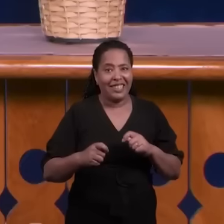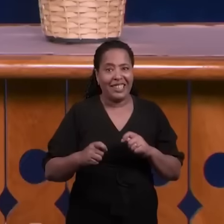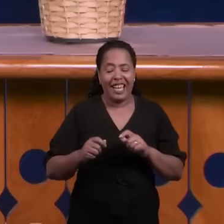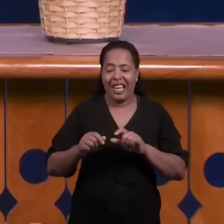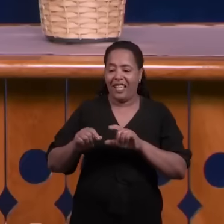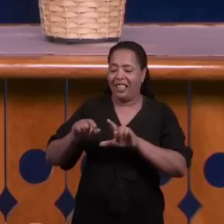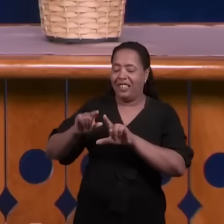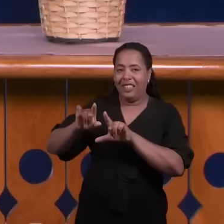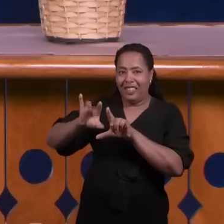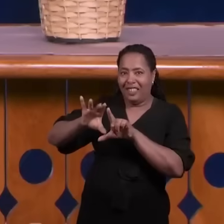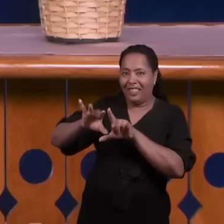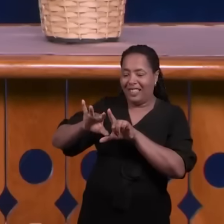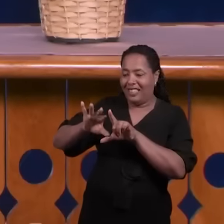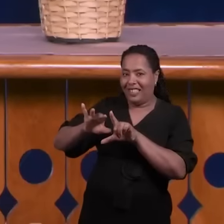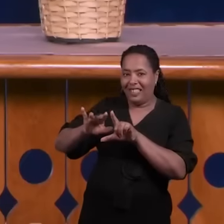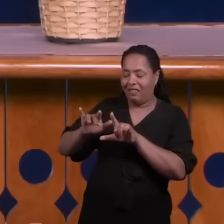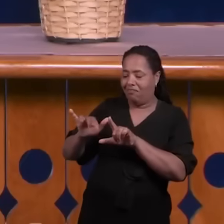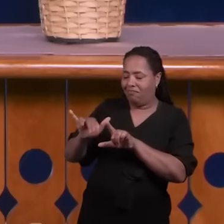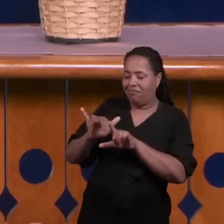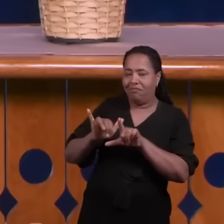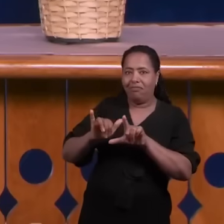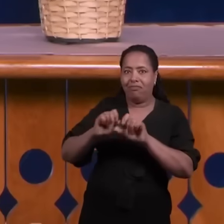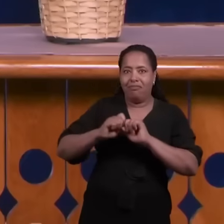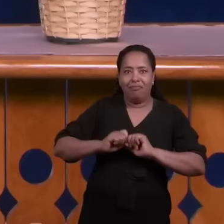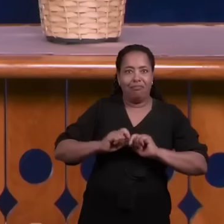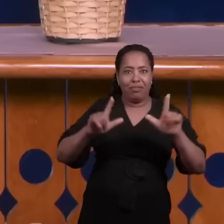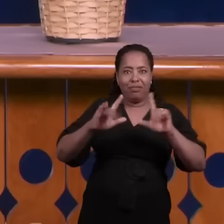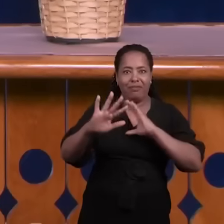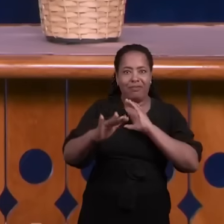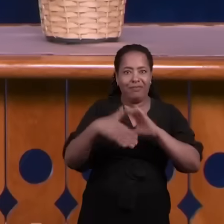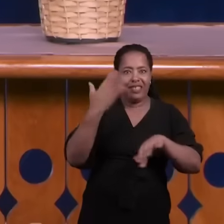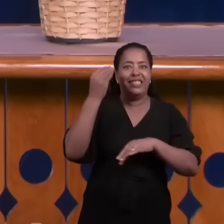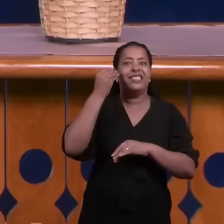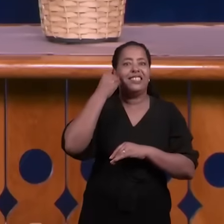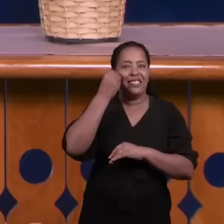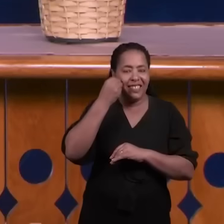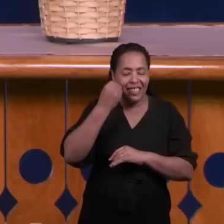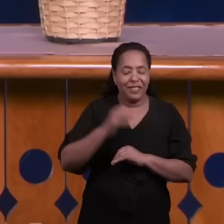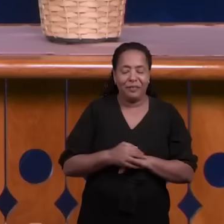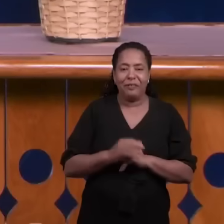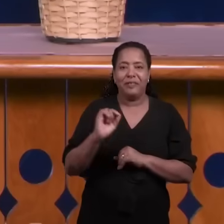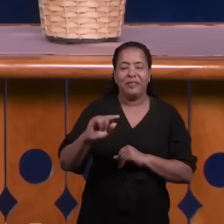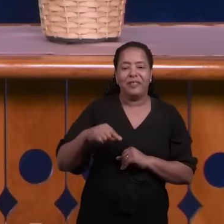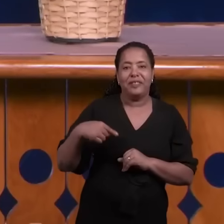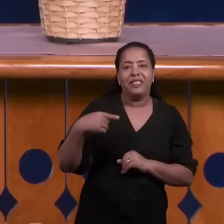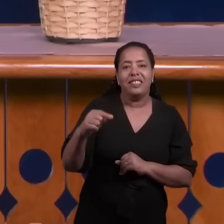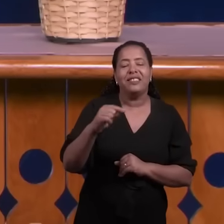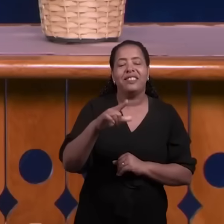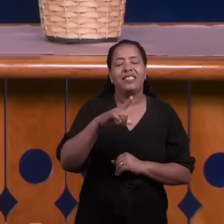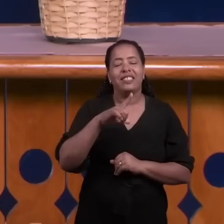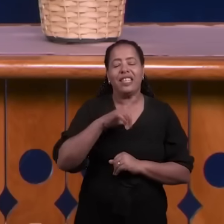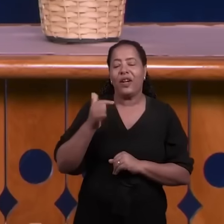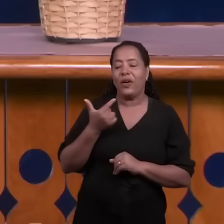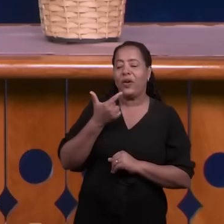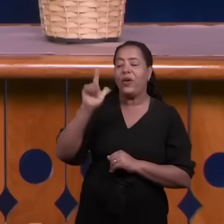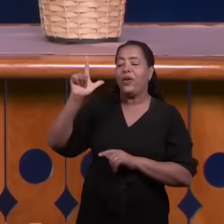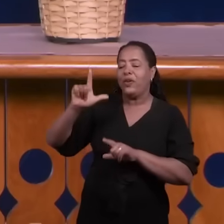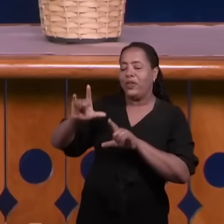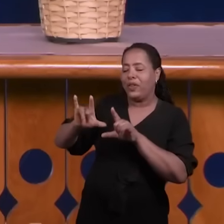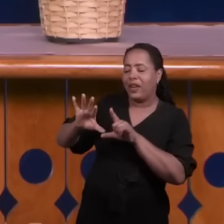quiser, escaneie esse QR Code para compartilhar conosco a sua experiência. Temos em